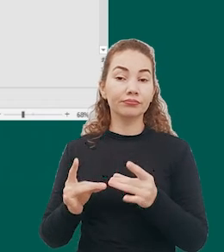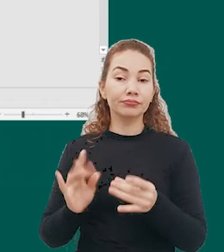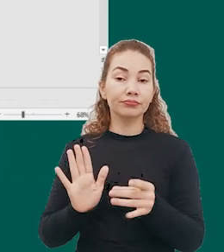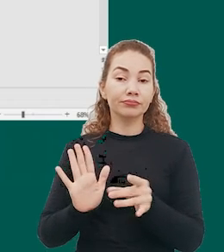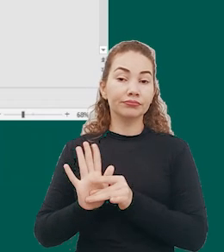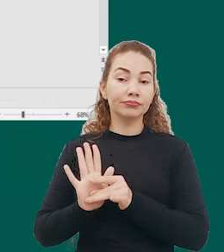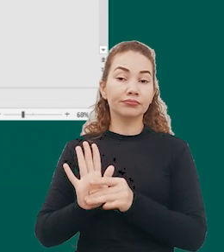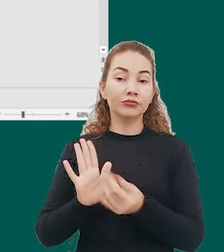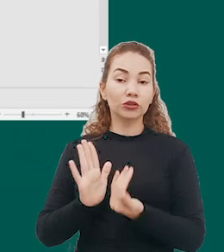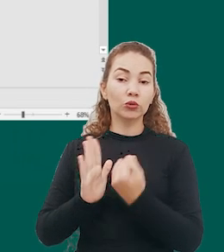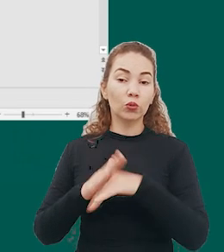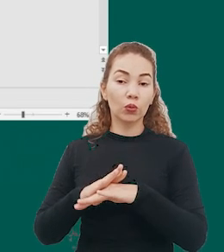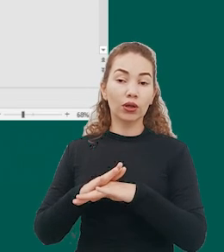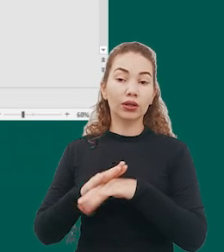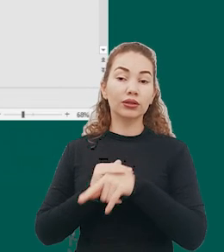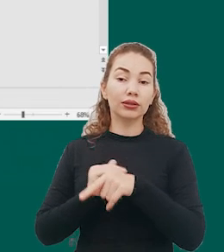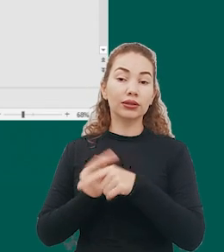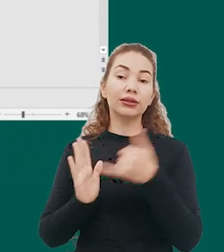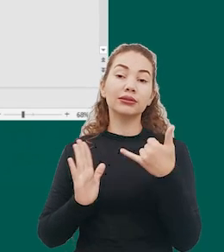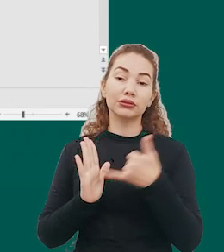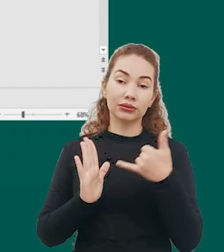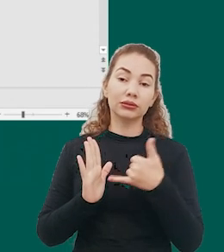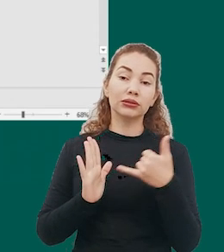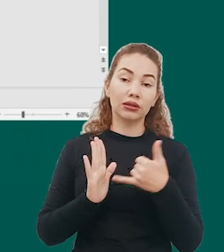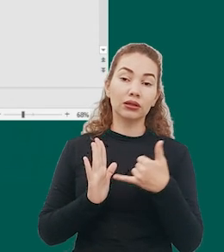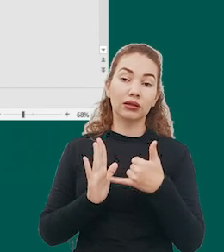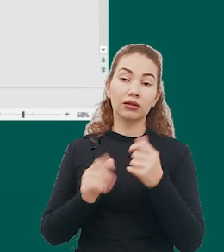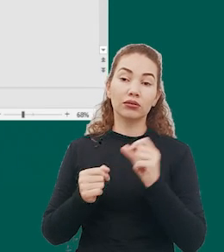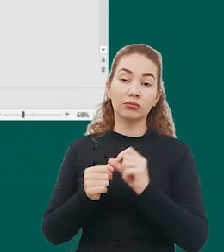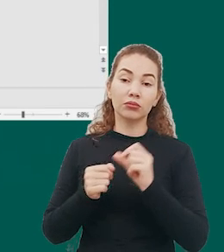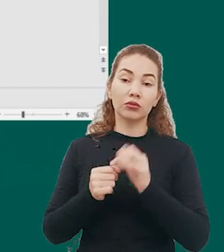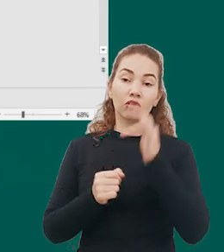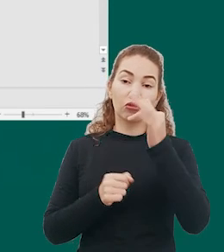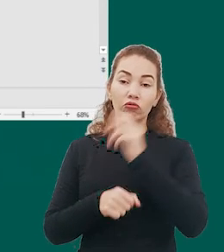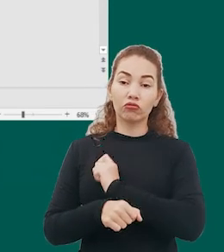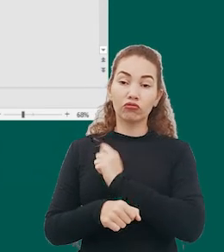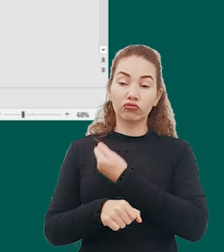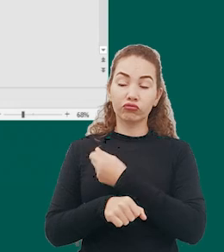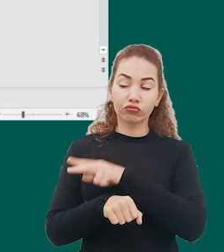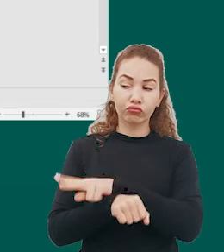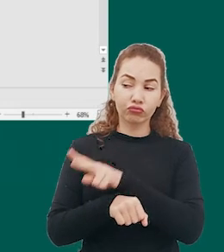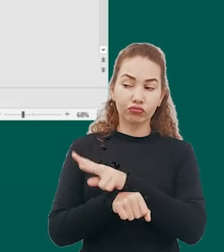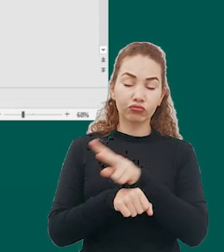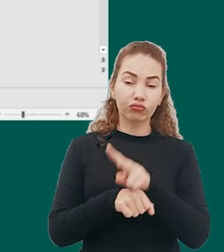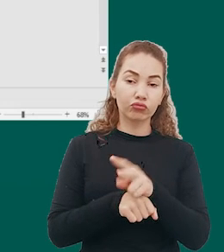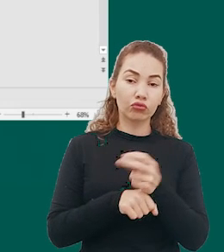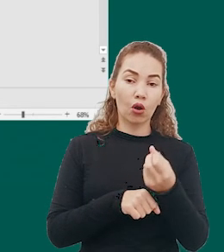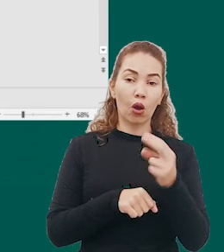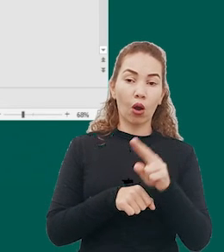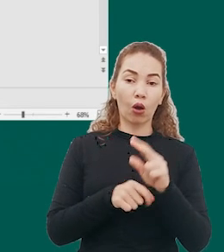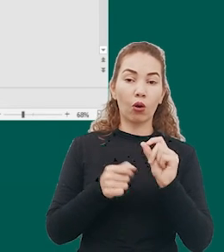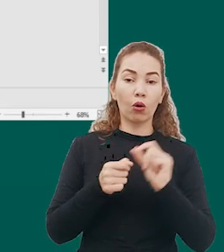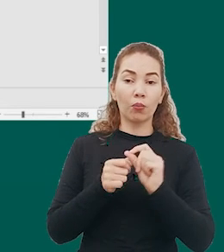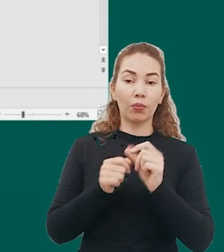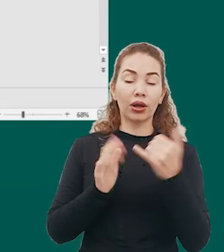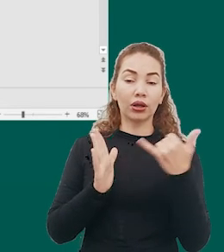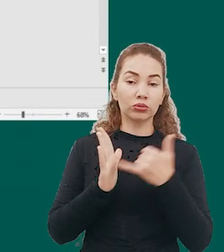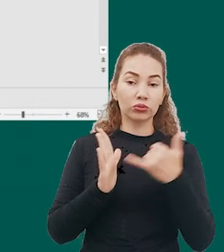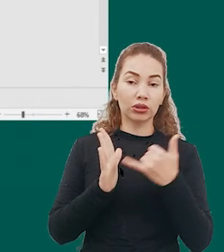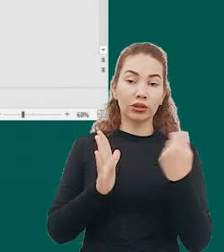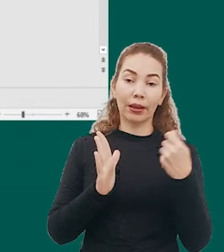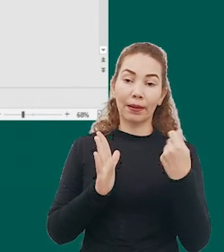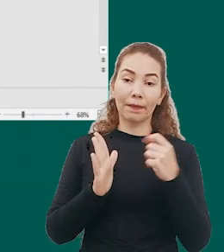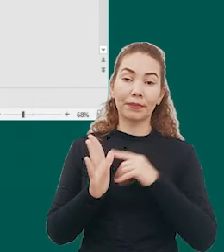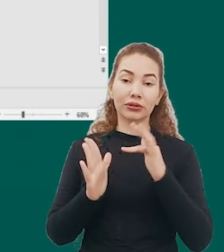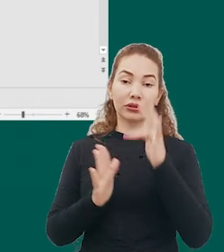deixar guardado esses dados, né, para uma futura fiscalização ou para os dados que ele vir